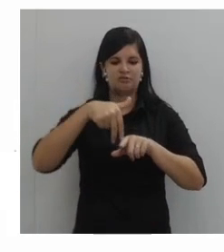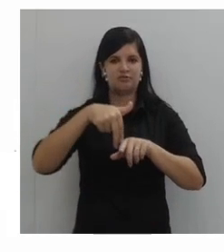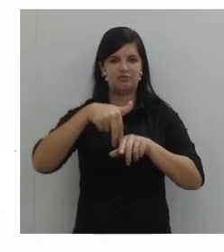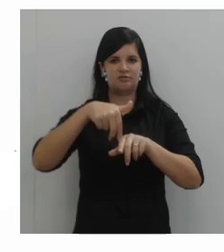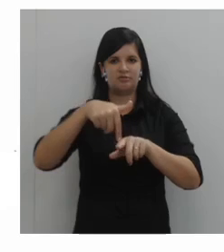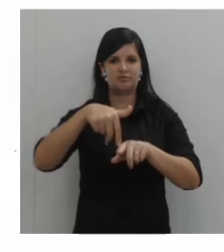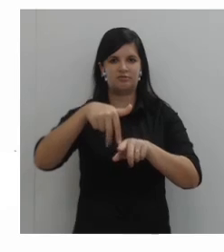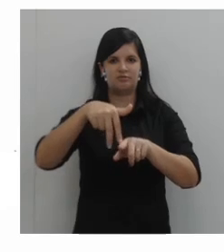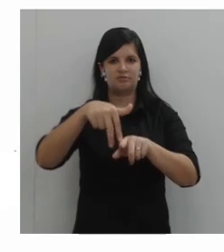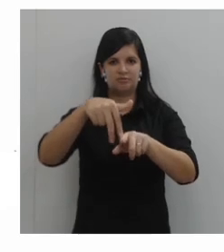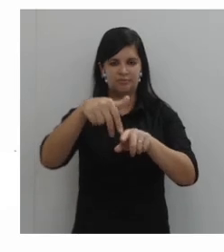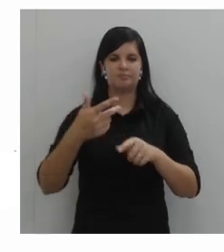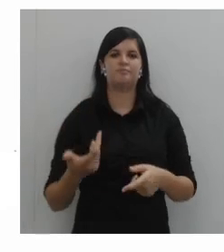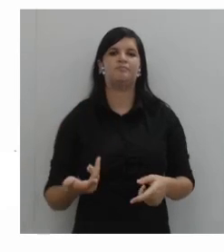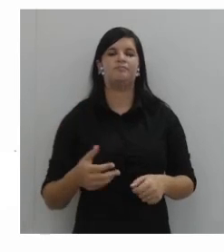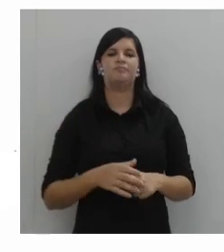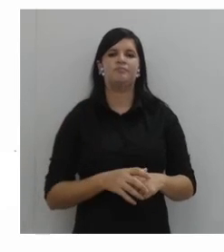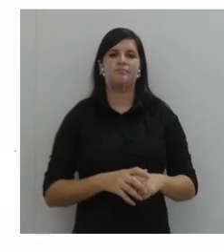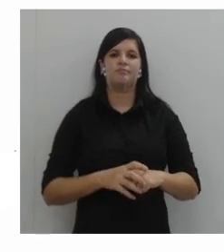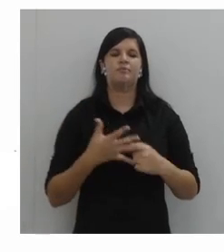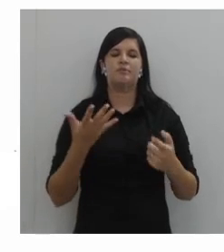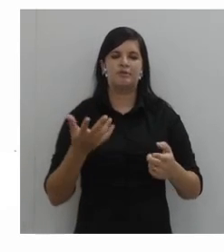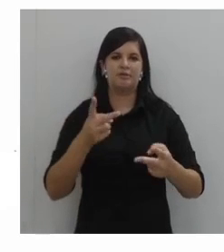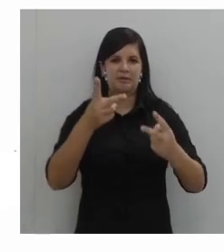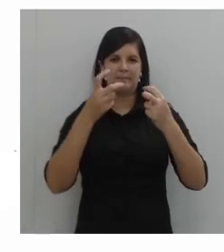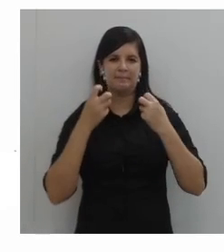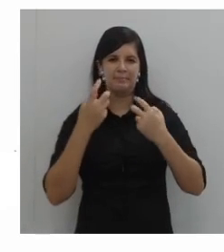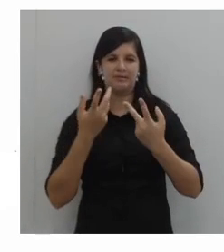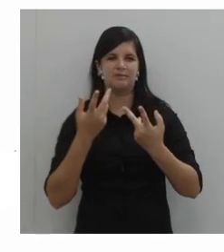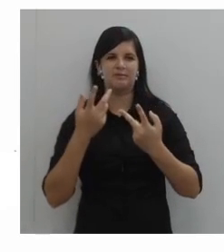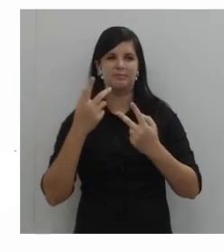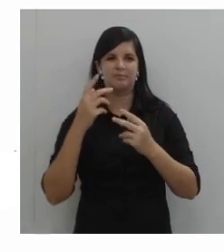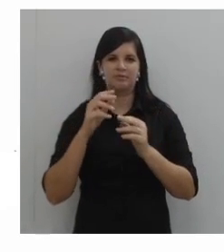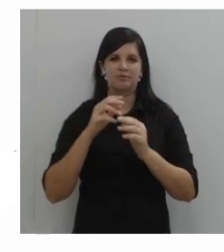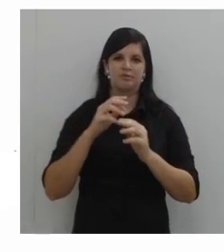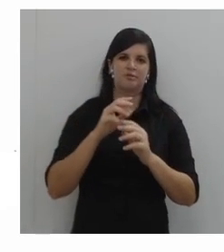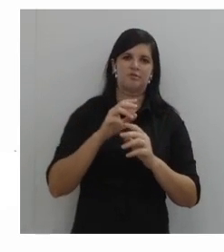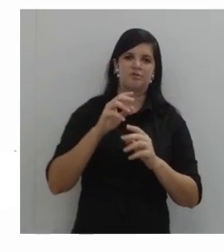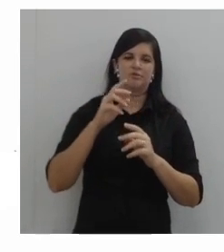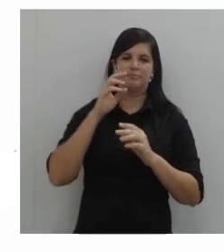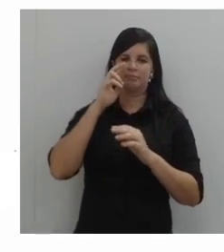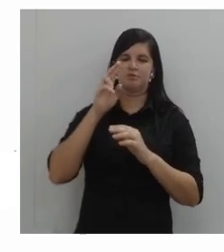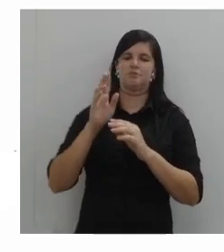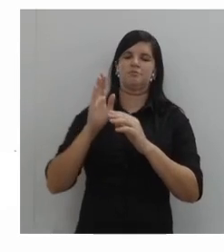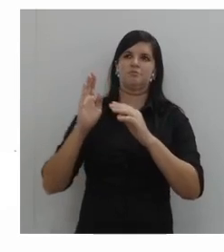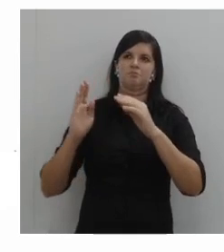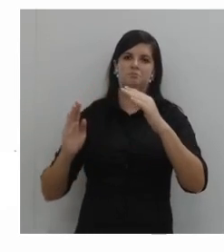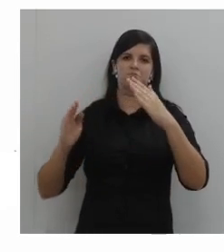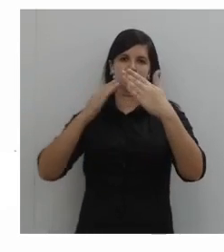ilustração abaixo, está aqui. Ele, desse ponto, ele consegue ver o topo da pista de skate. O topo está aqui.